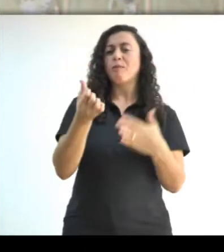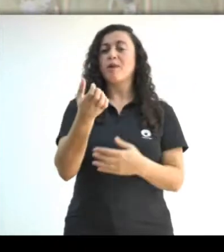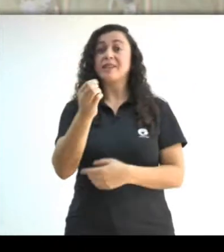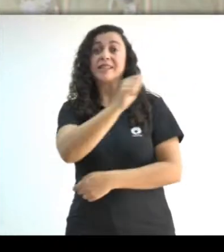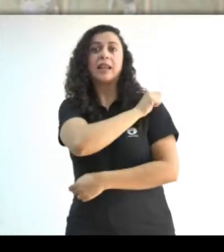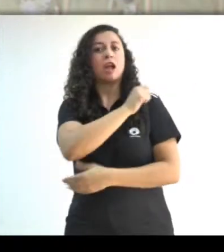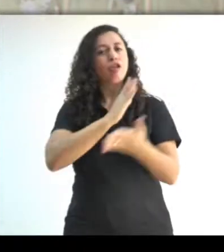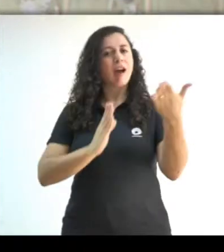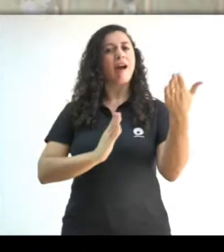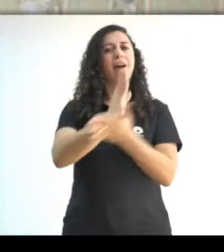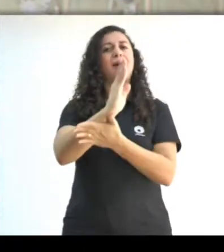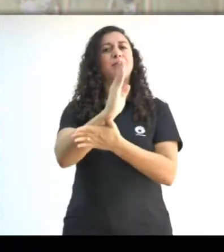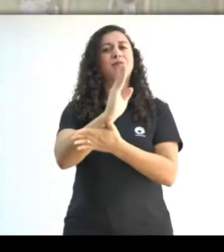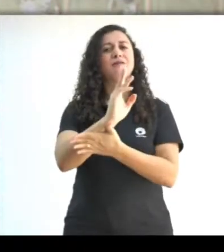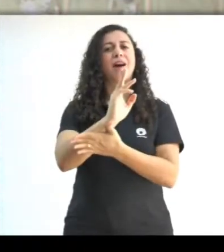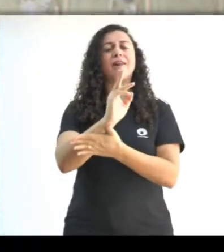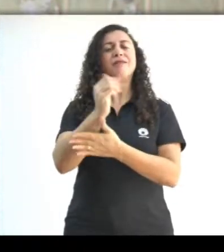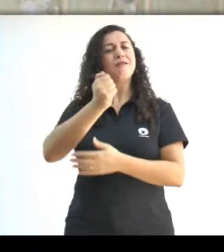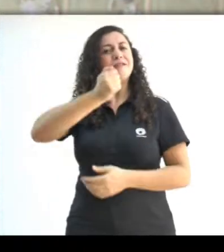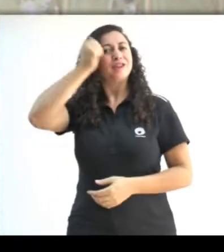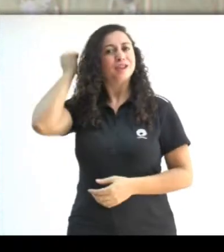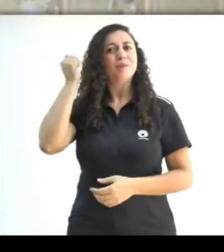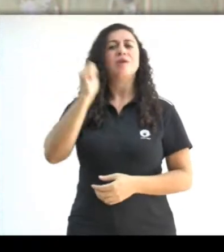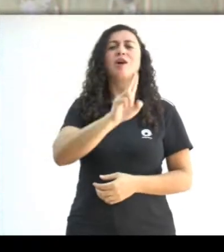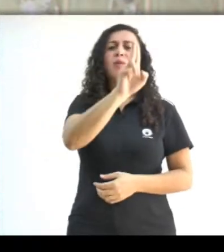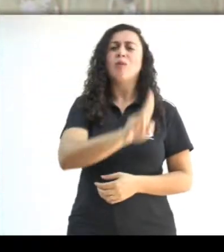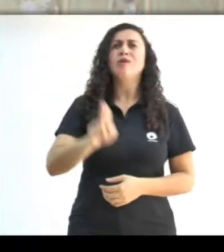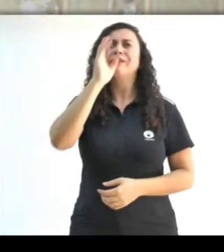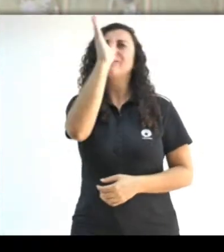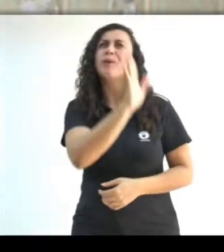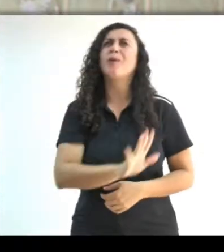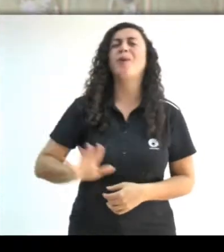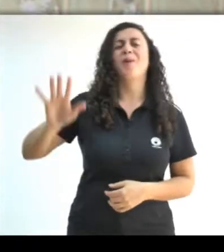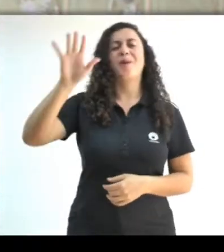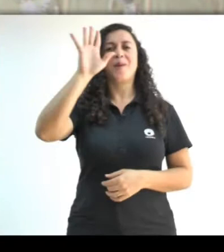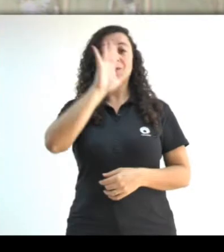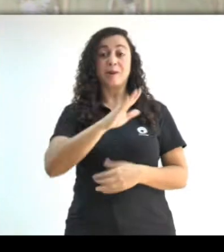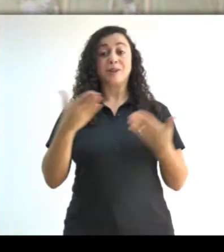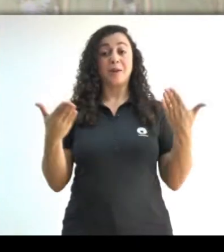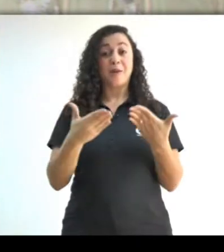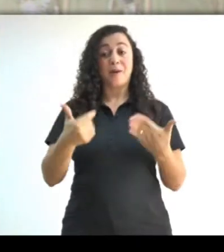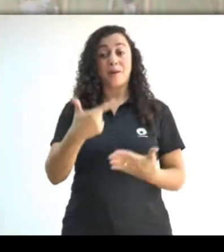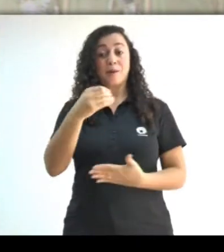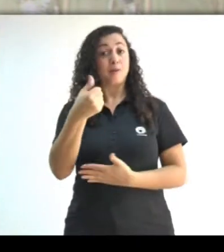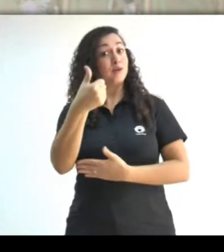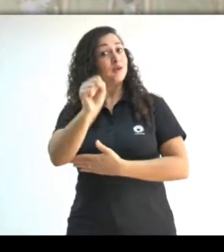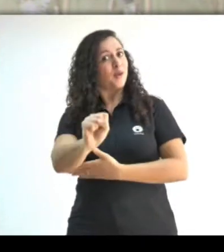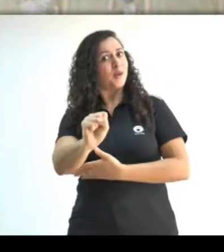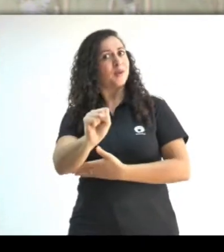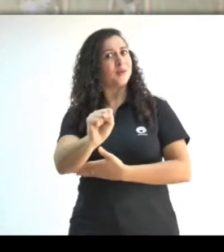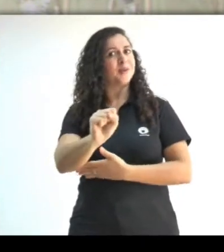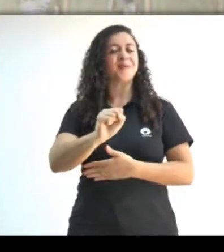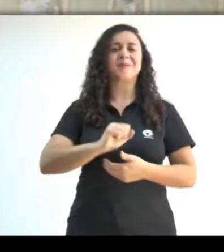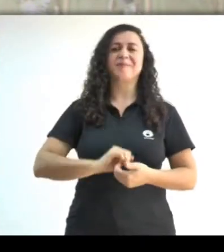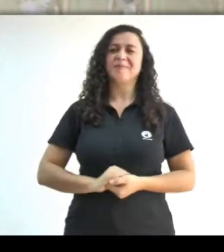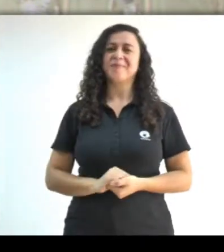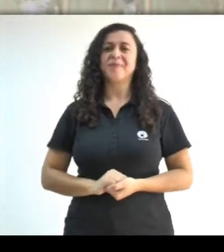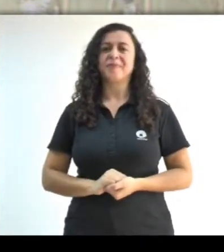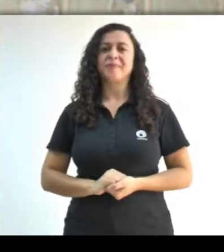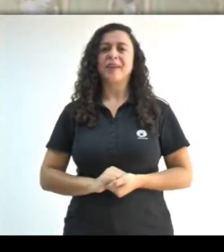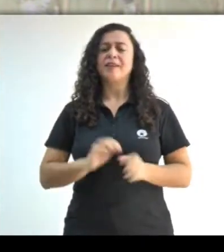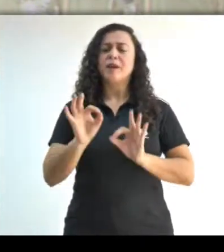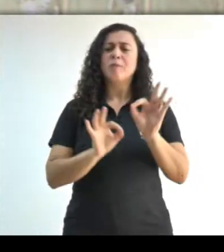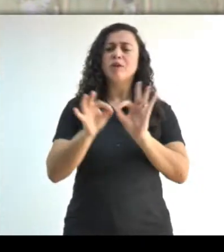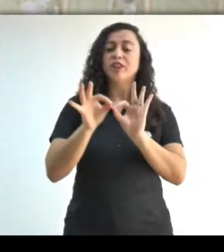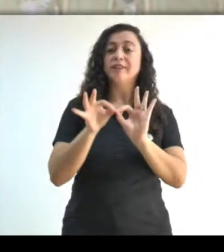mais de 60 alunos em vestibulares de universidades brasileiras neste ano de 2018. O projeto